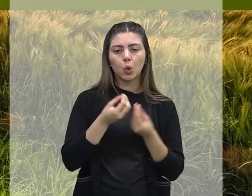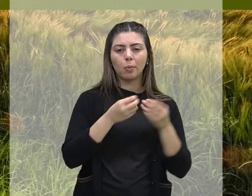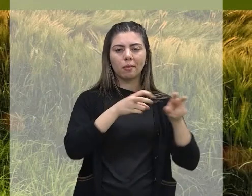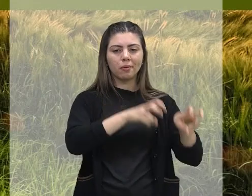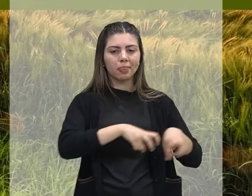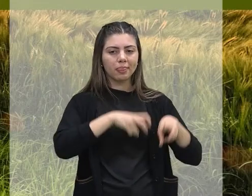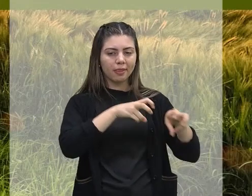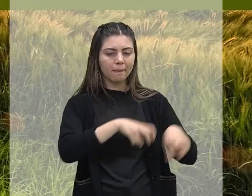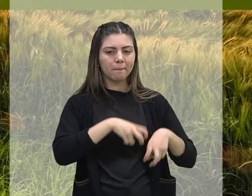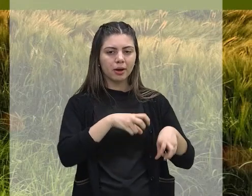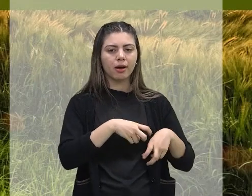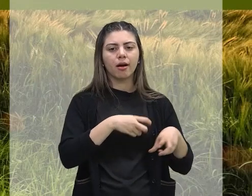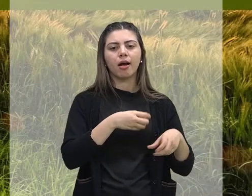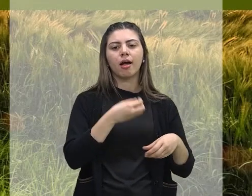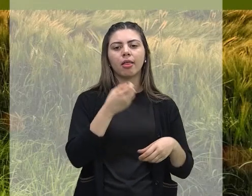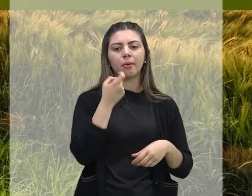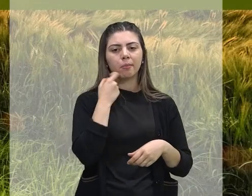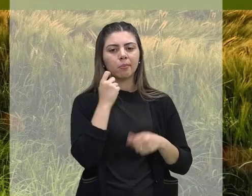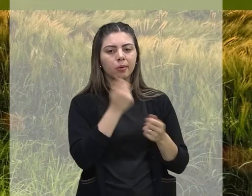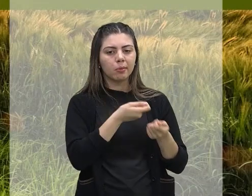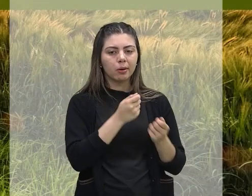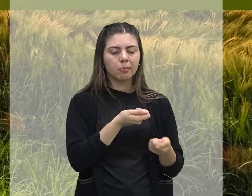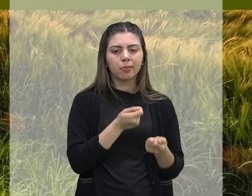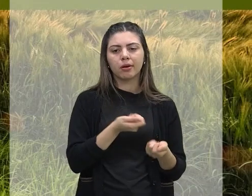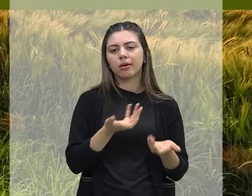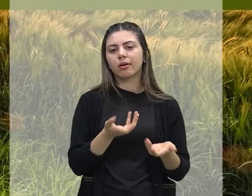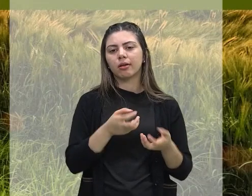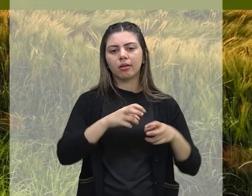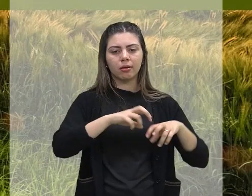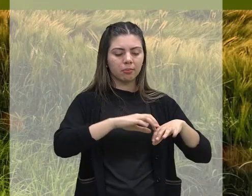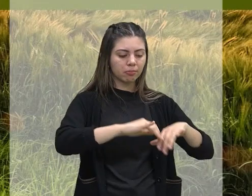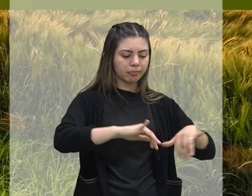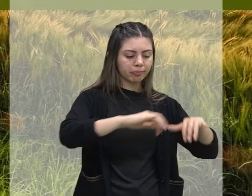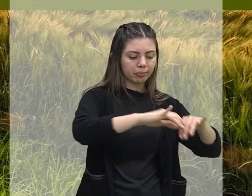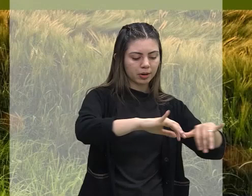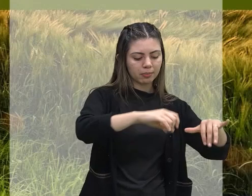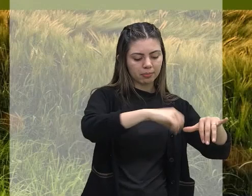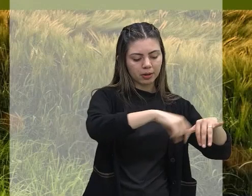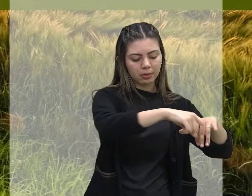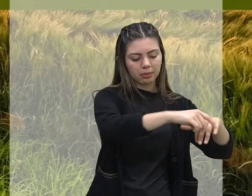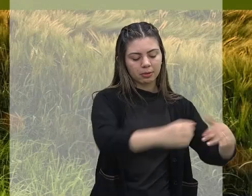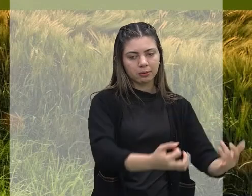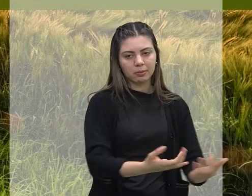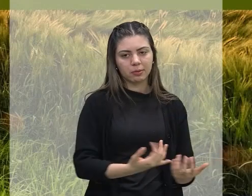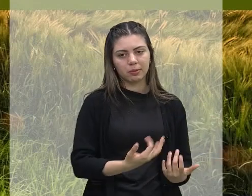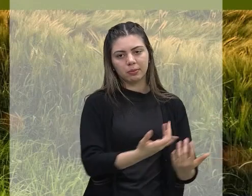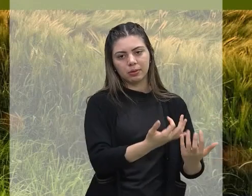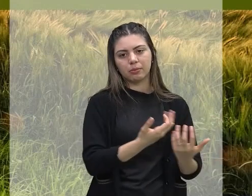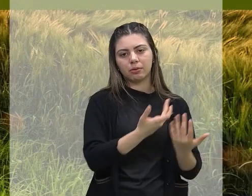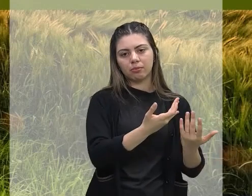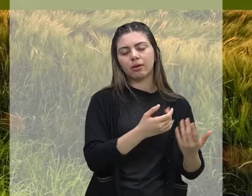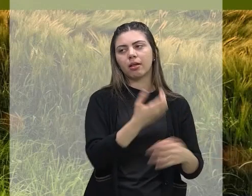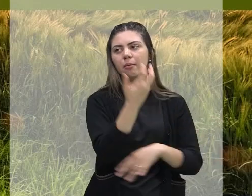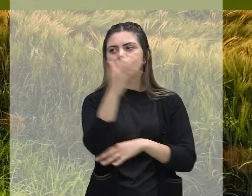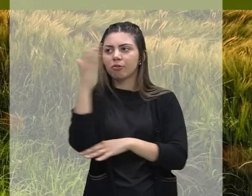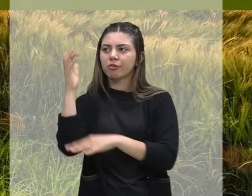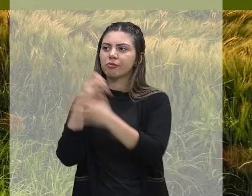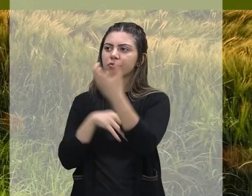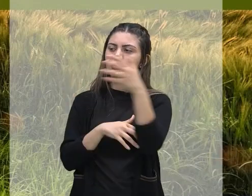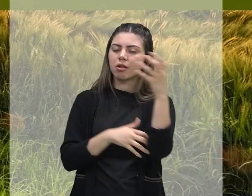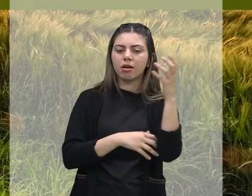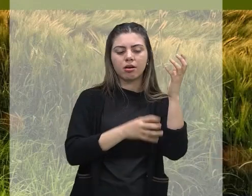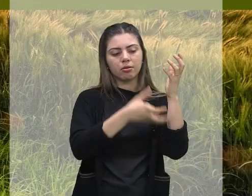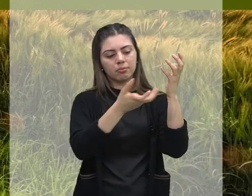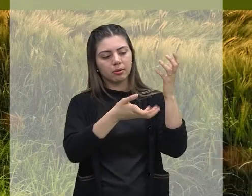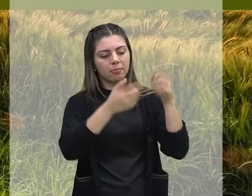nós temos a pecuária, nós temos o extrativismo, a lavoura, pesca, né, produtos da floresta.